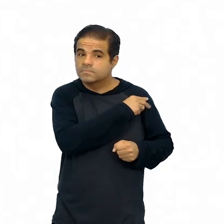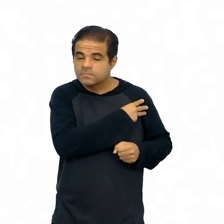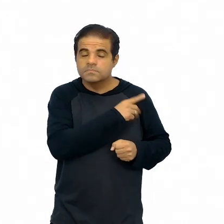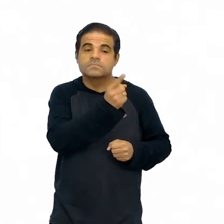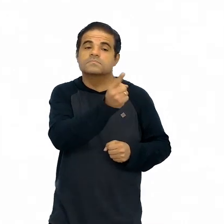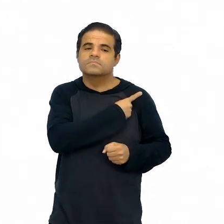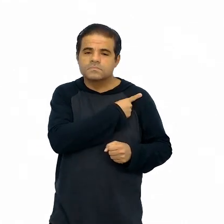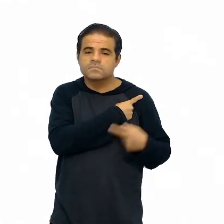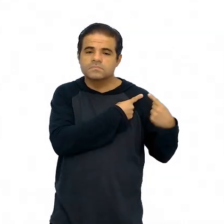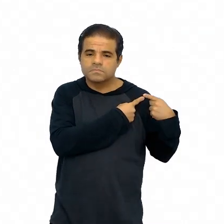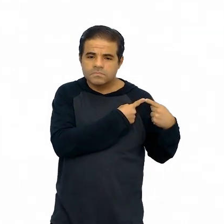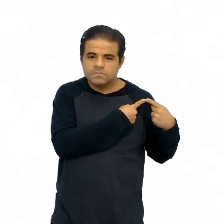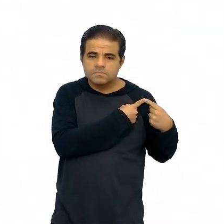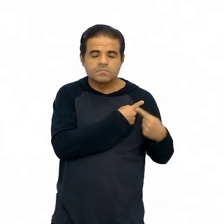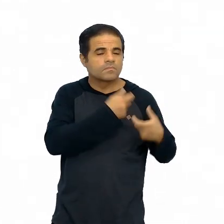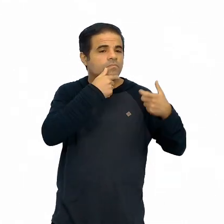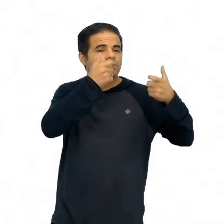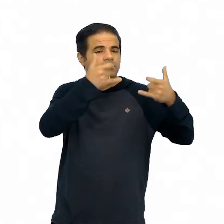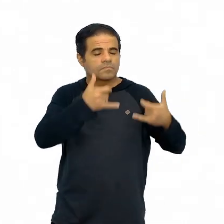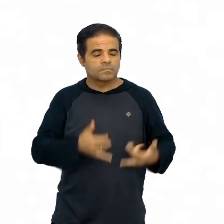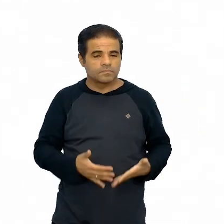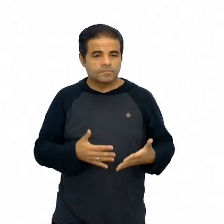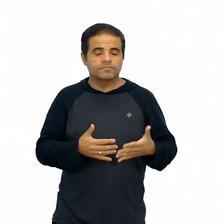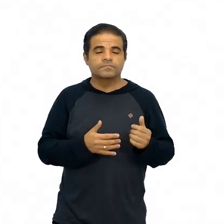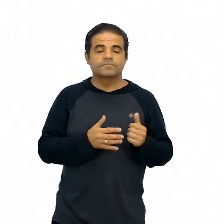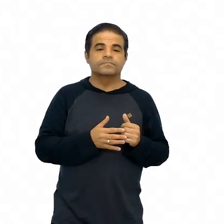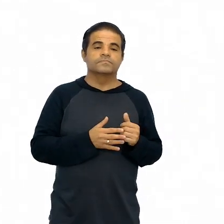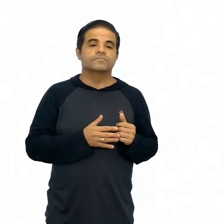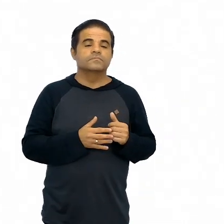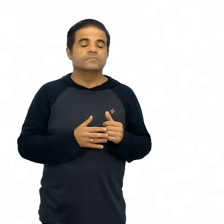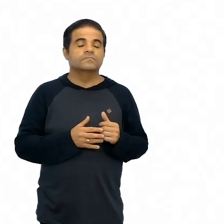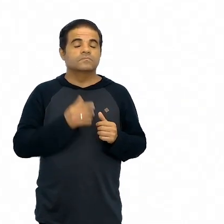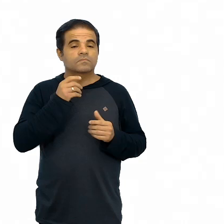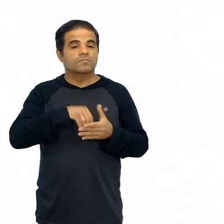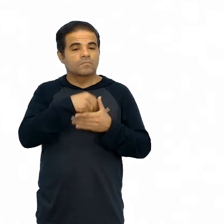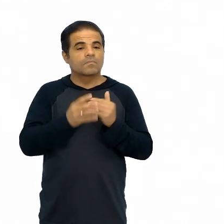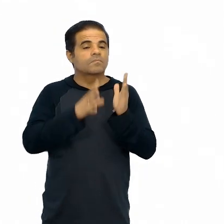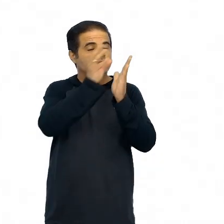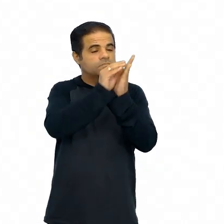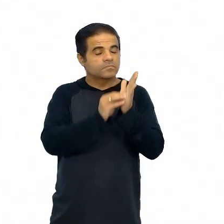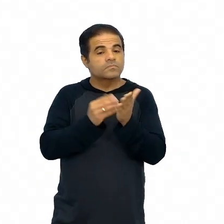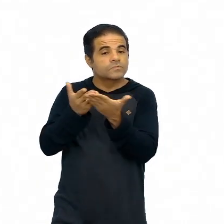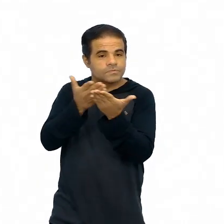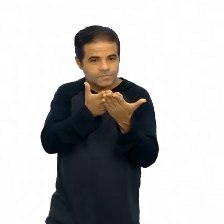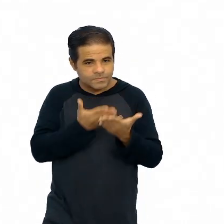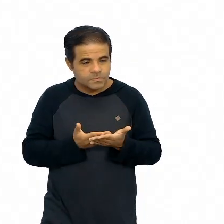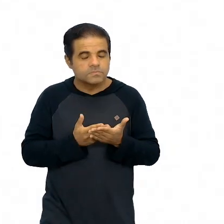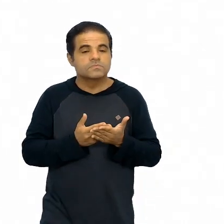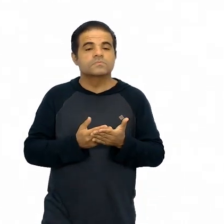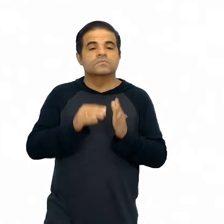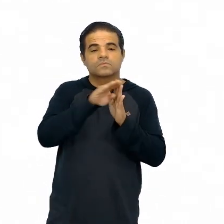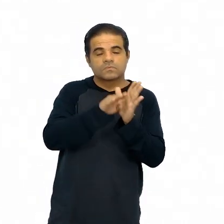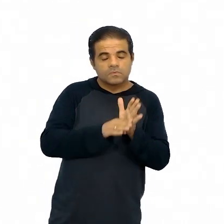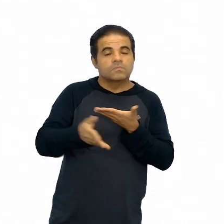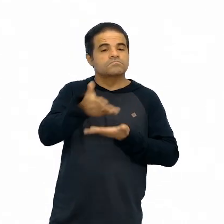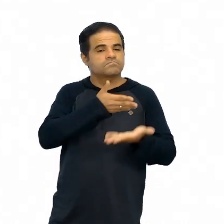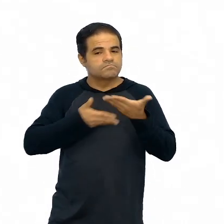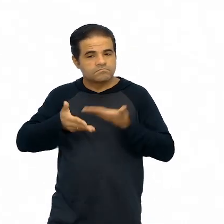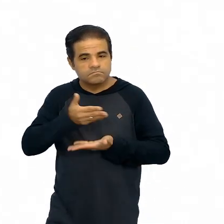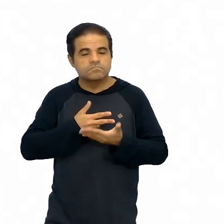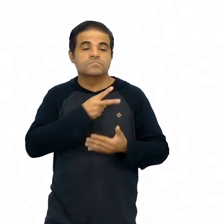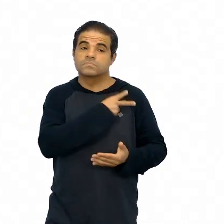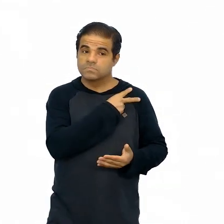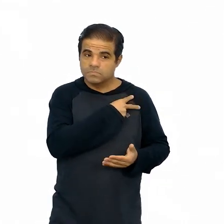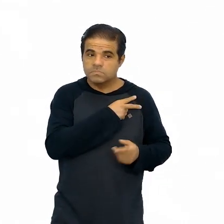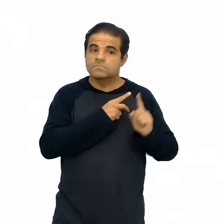primeira série vai falar sobre o conhecimento do conteúdo dos estudantes, a segunda série em relação à segunda